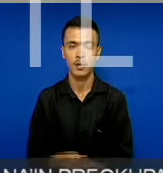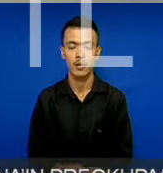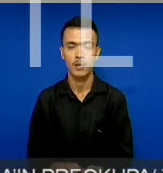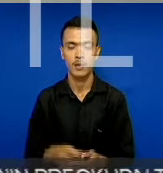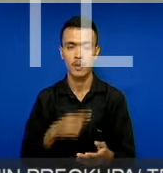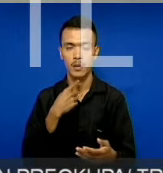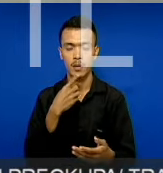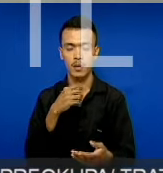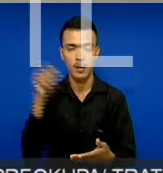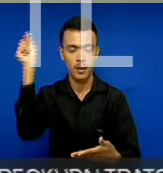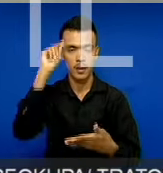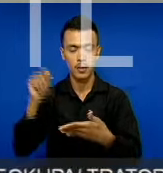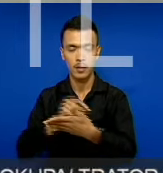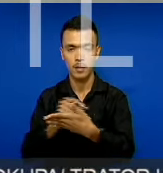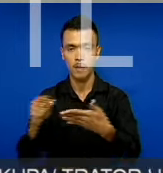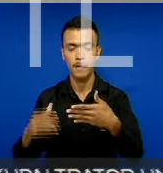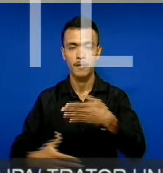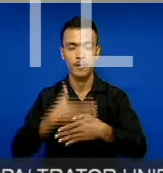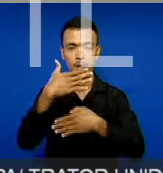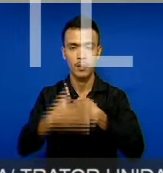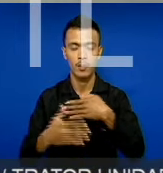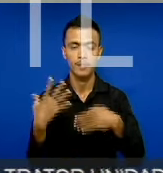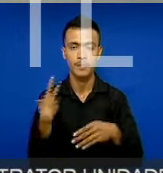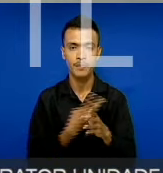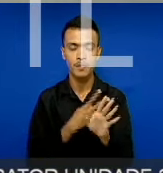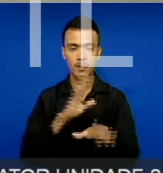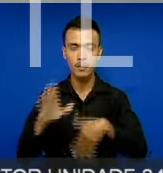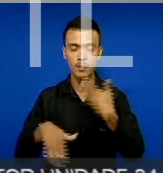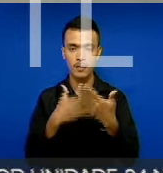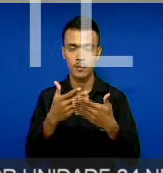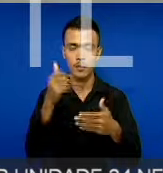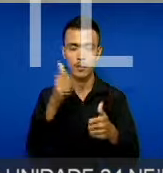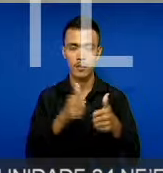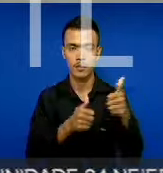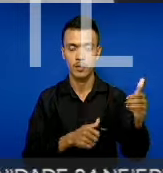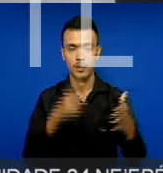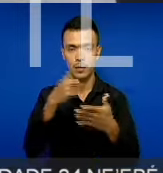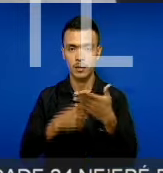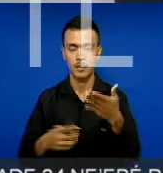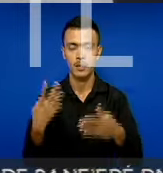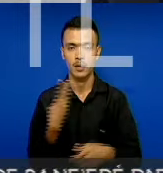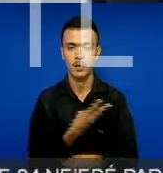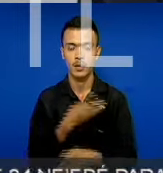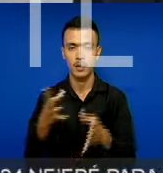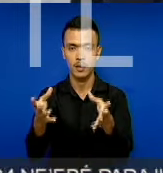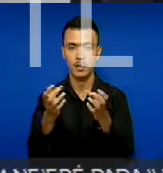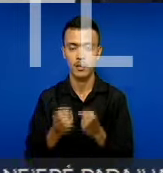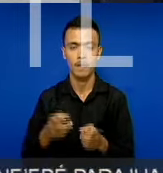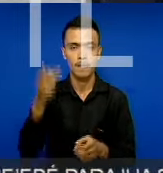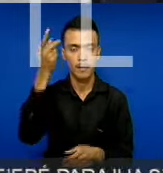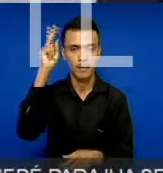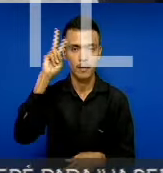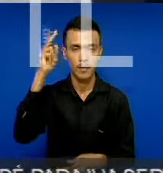lista. E o xalá que para hoje, botou, pelo lado do sair do mais alto na cara. Vice-primeiro-ministro Francisco